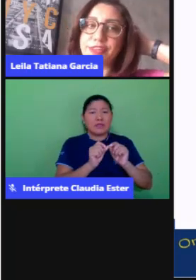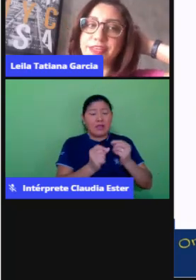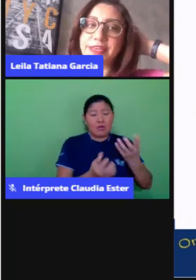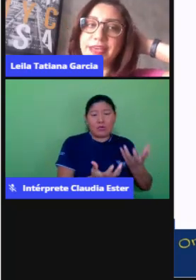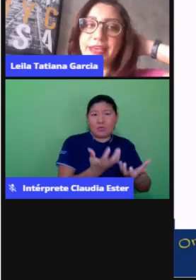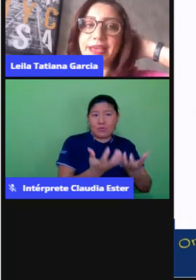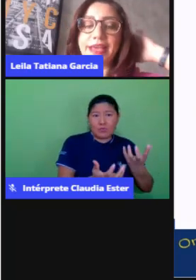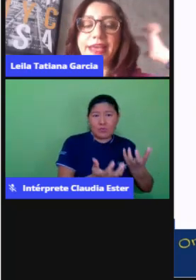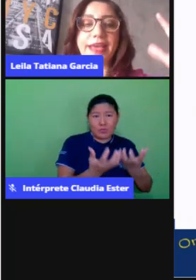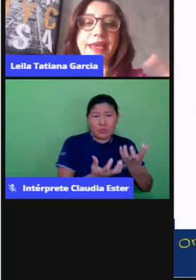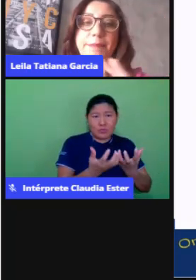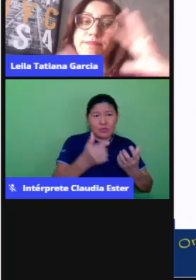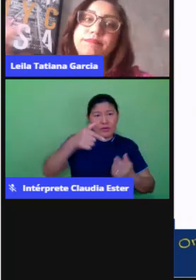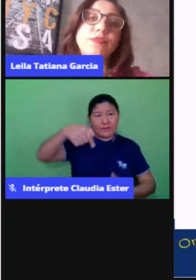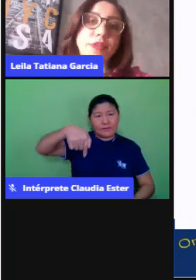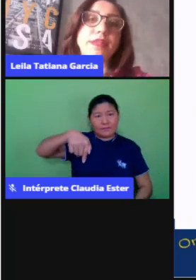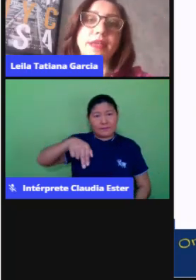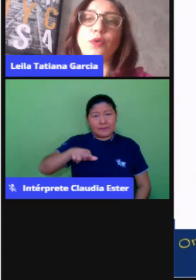aí de